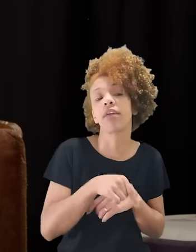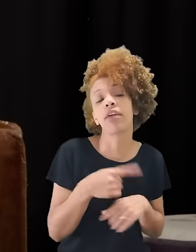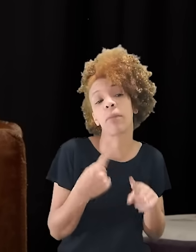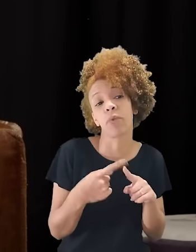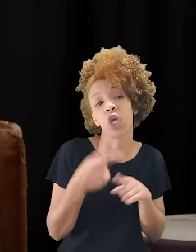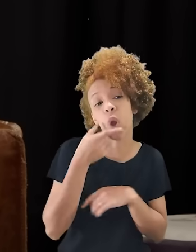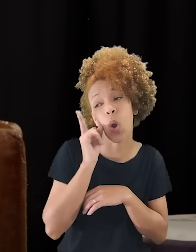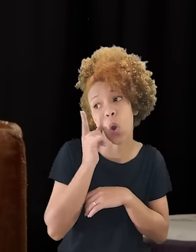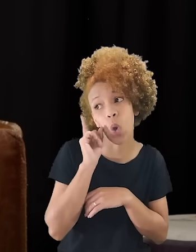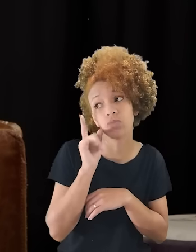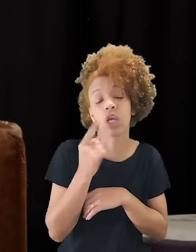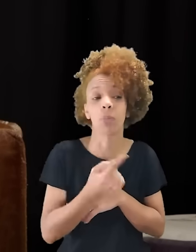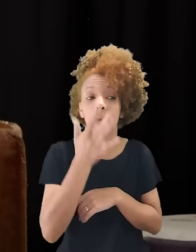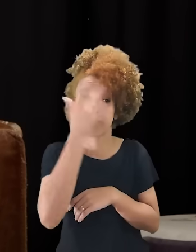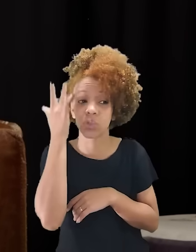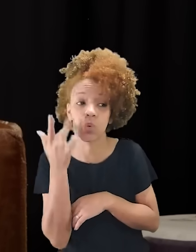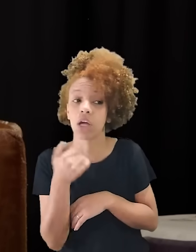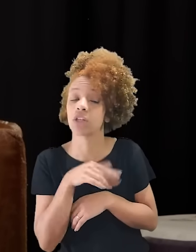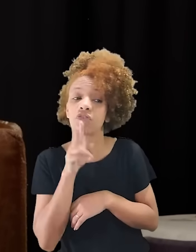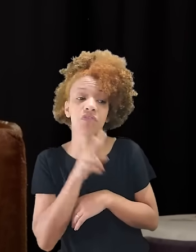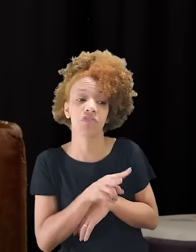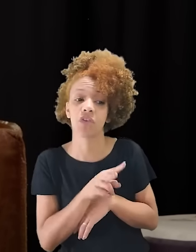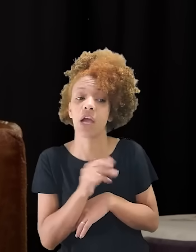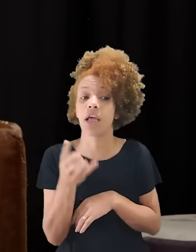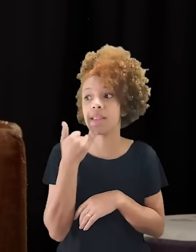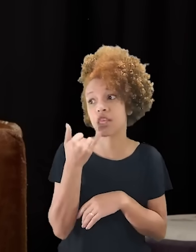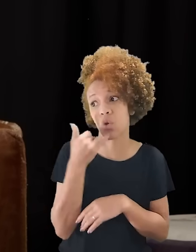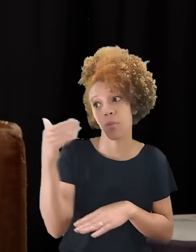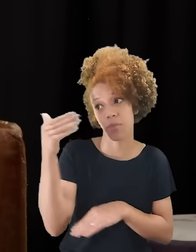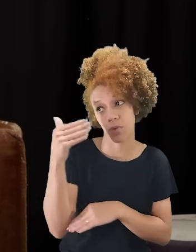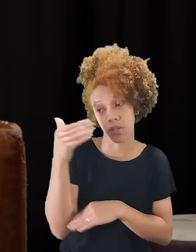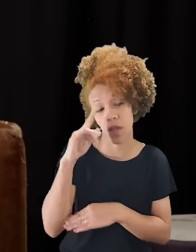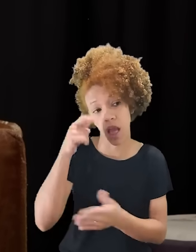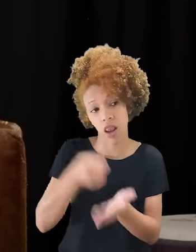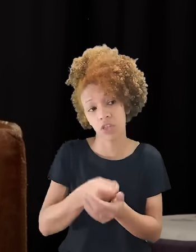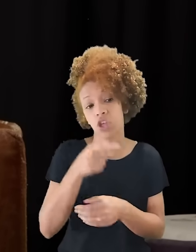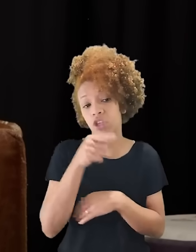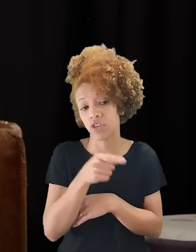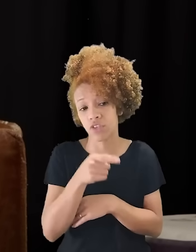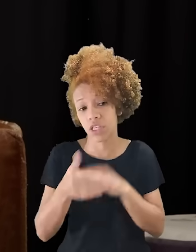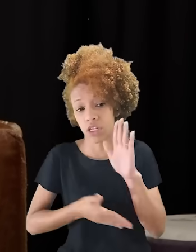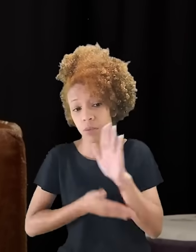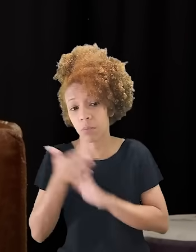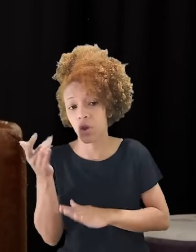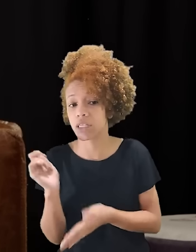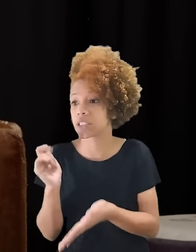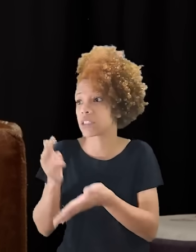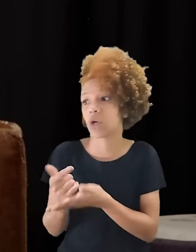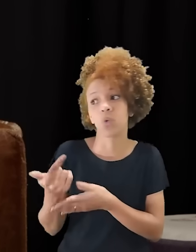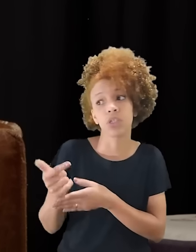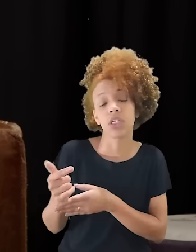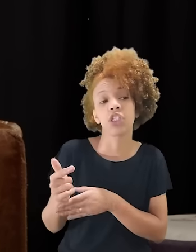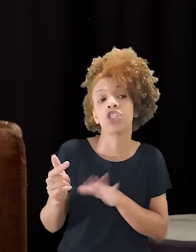você está aqui porque ontem uma pessoa que não foi identificada ligou pro hotel alegando que você ia embora sem